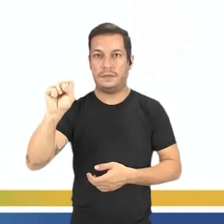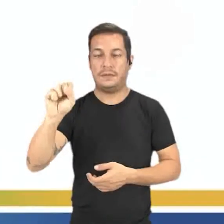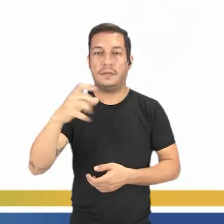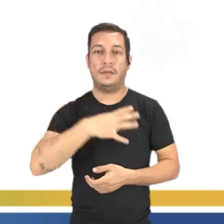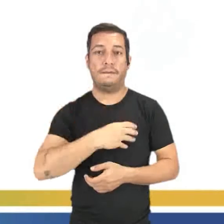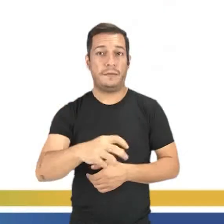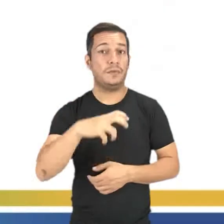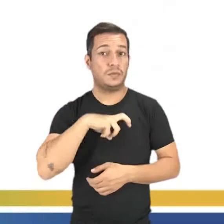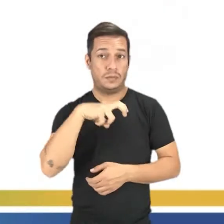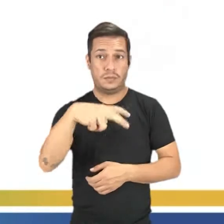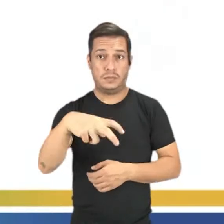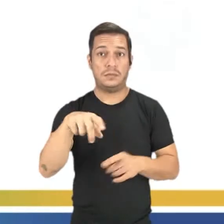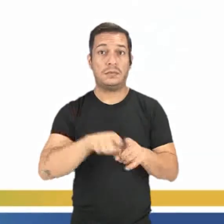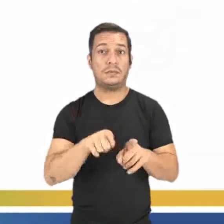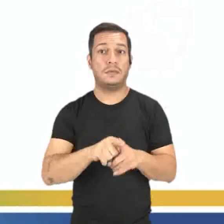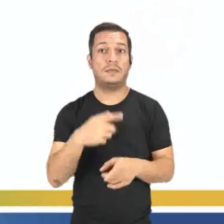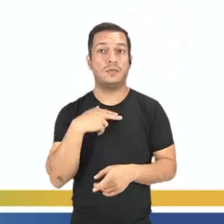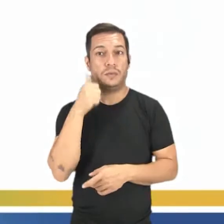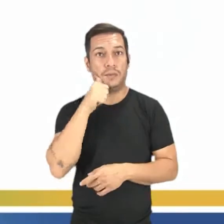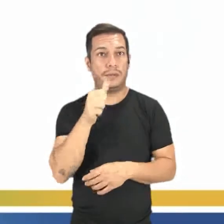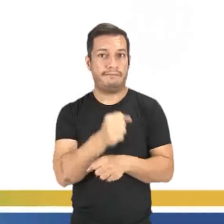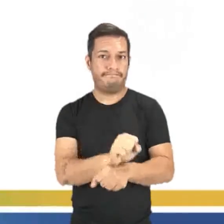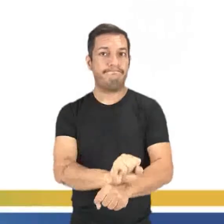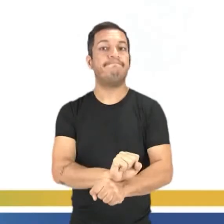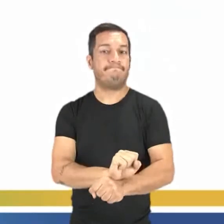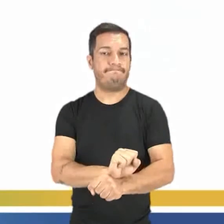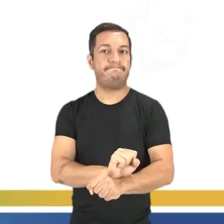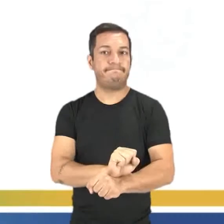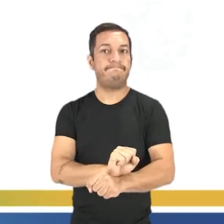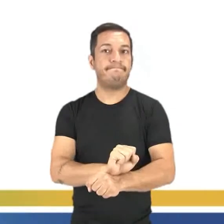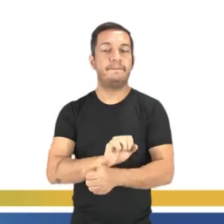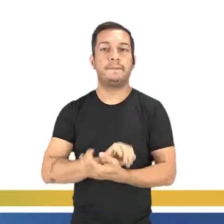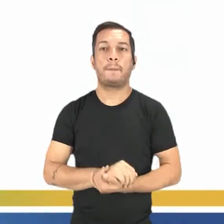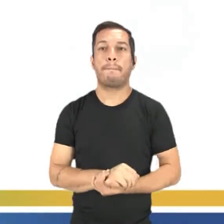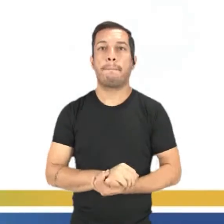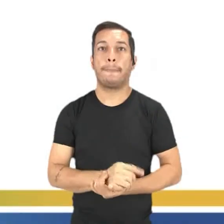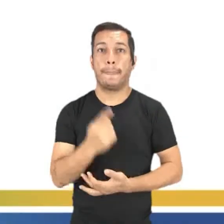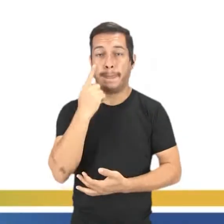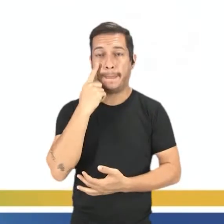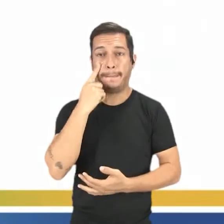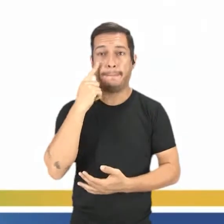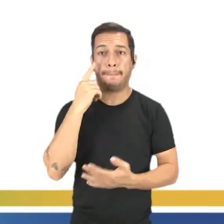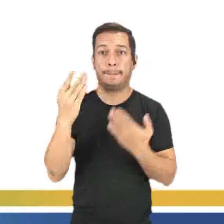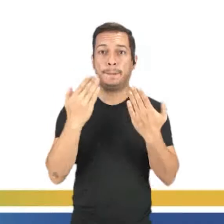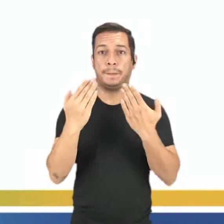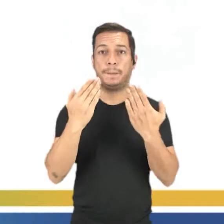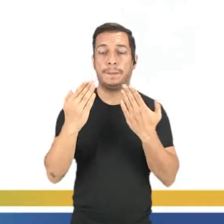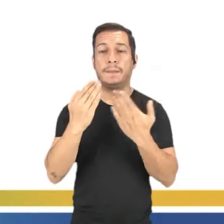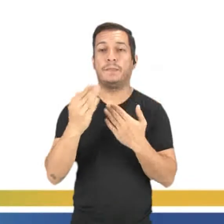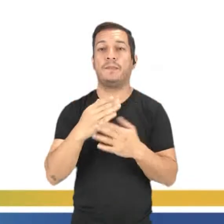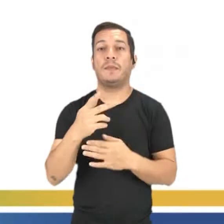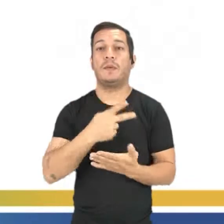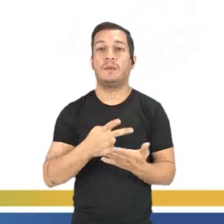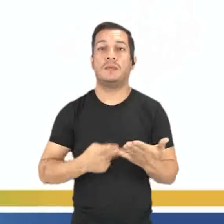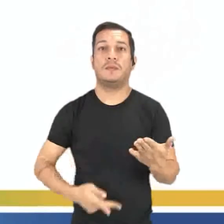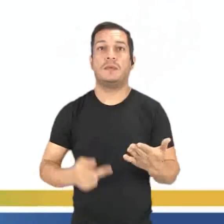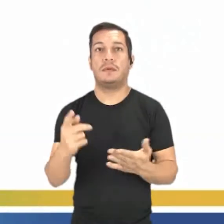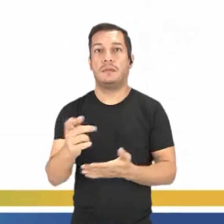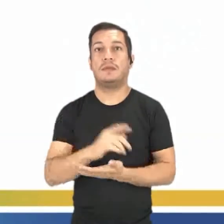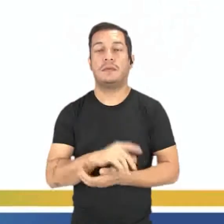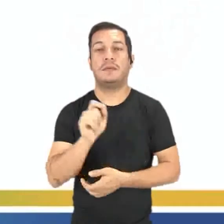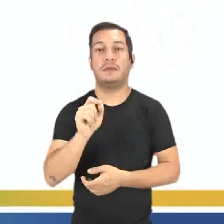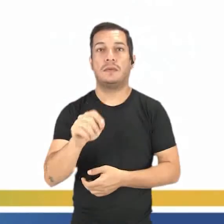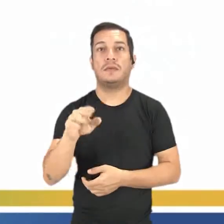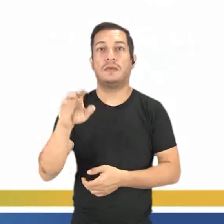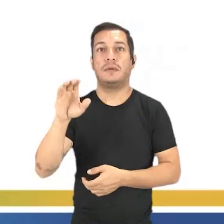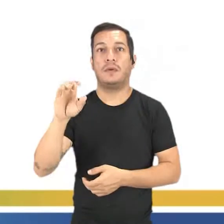de um português e de uma escrava, tá? Então vamos analisar um dos poemas dele